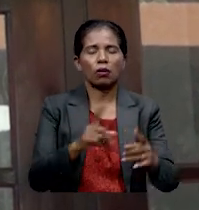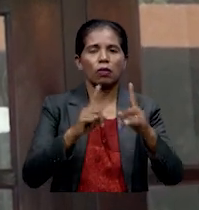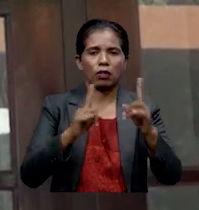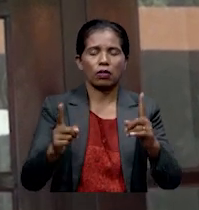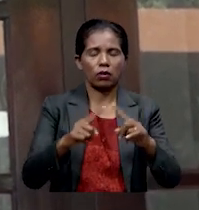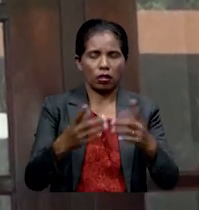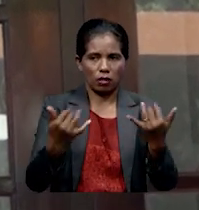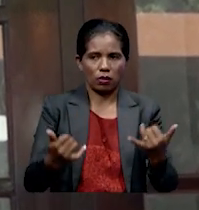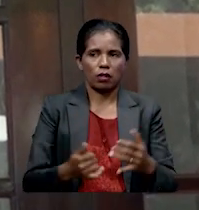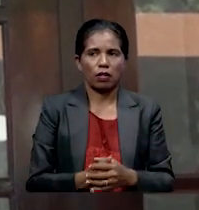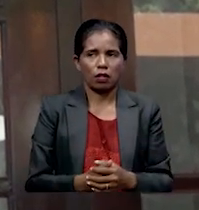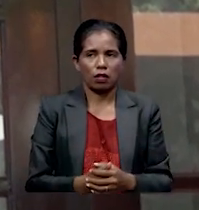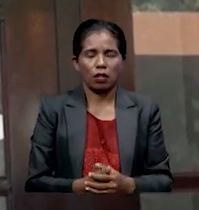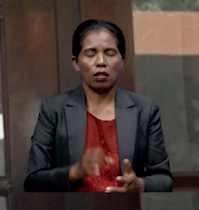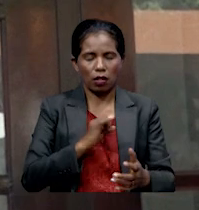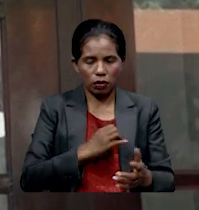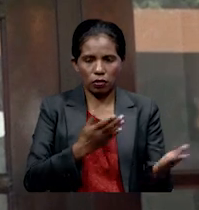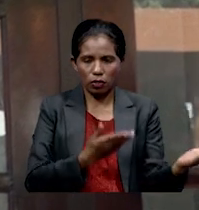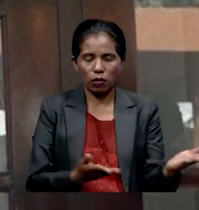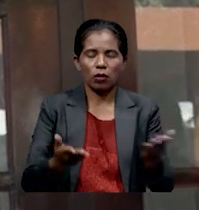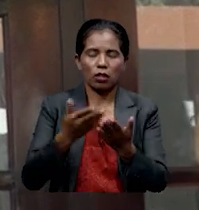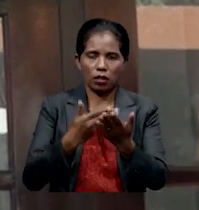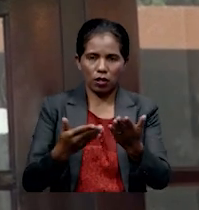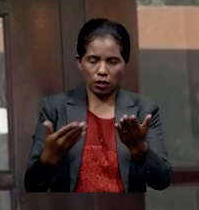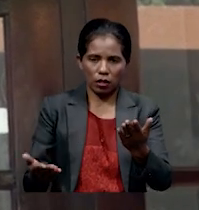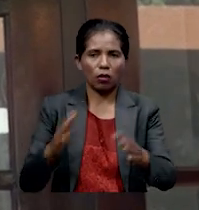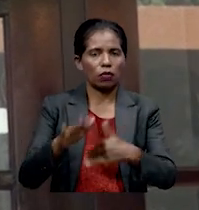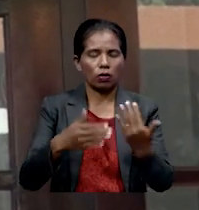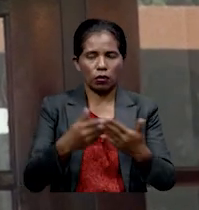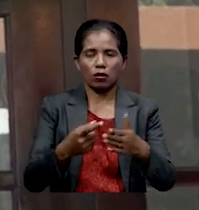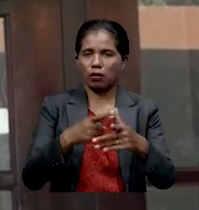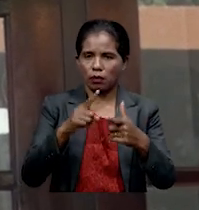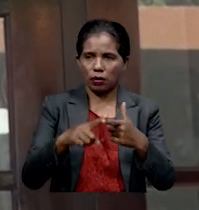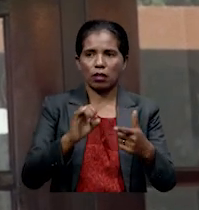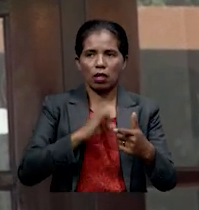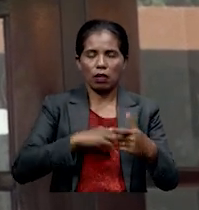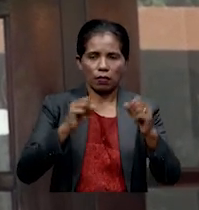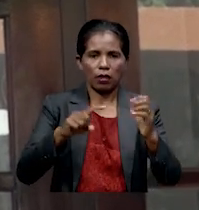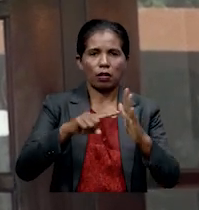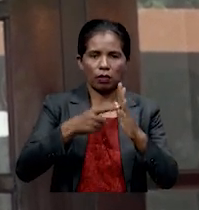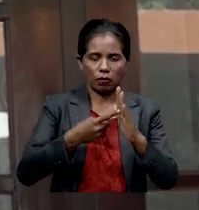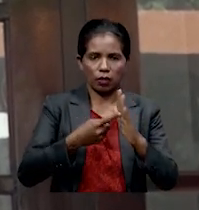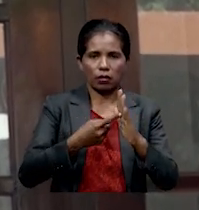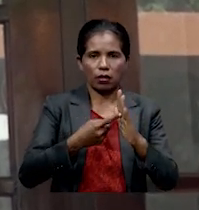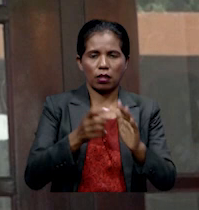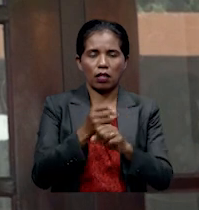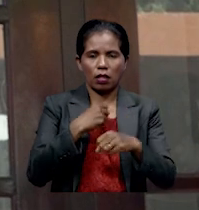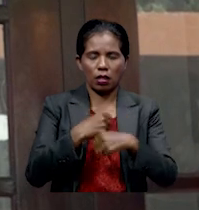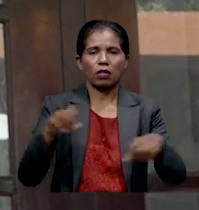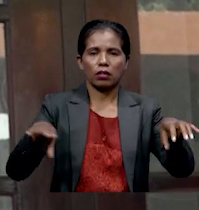oímos que era lógico lá. Mas te achei a ruca, sassan, mãe, sassan, ser nenhum outro, depois na por bela começa a ru, a lá o